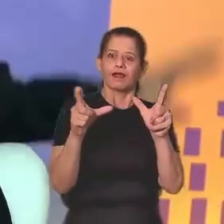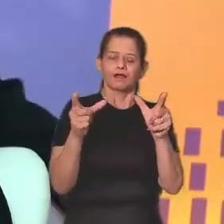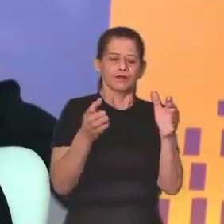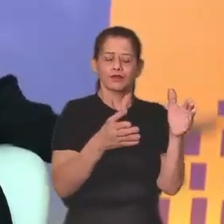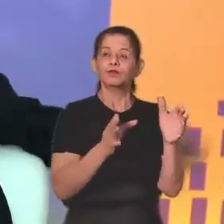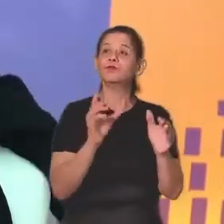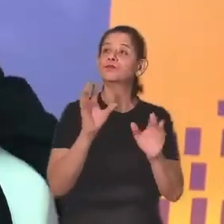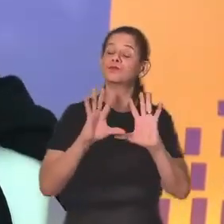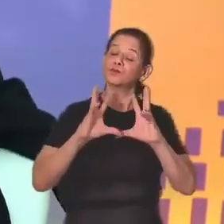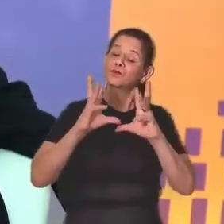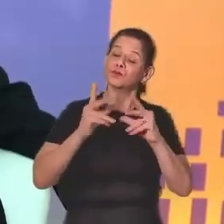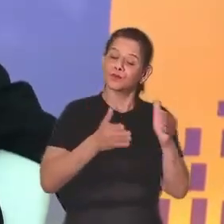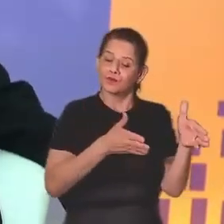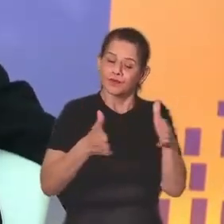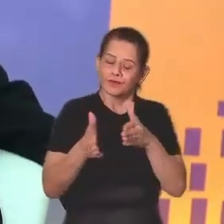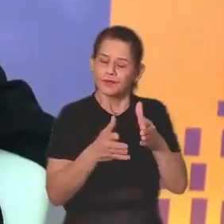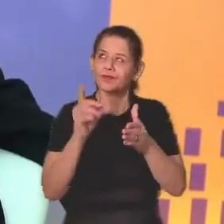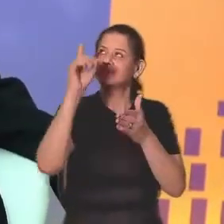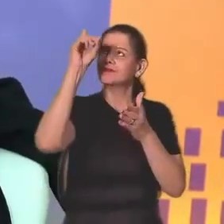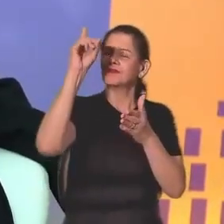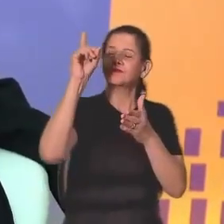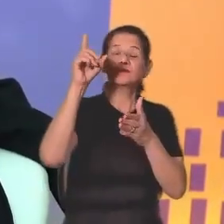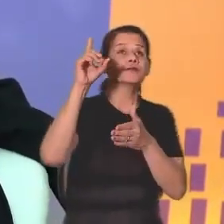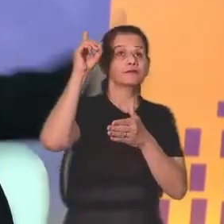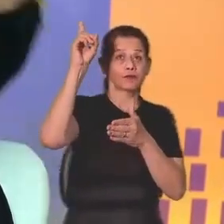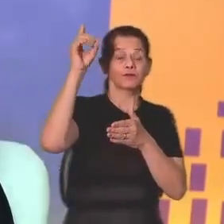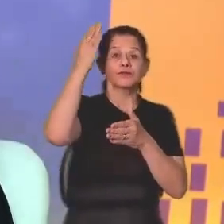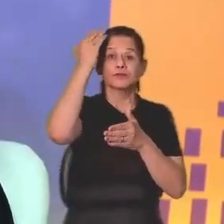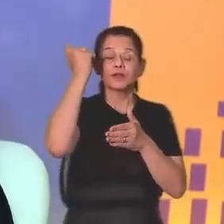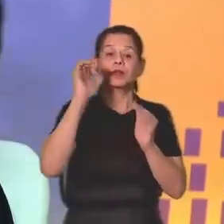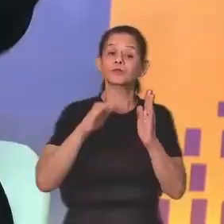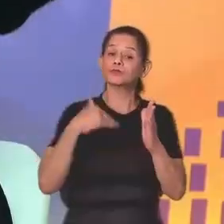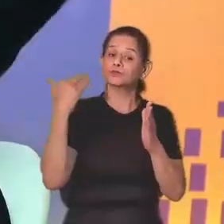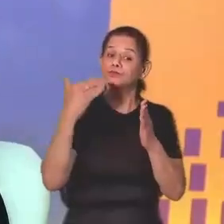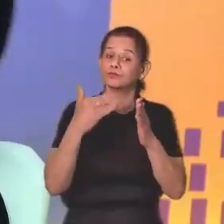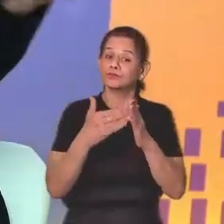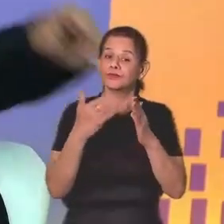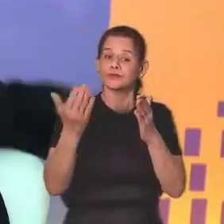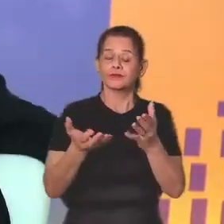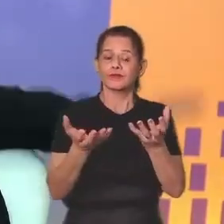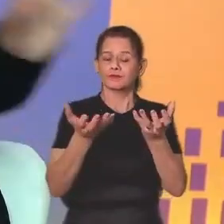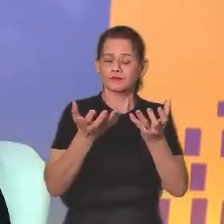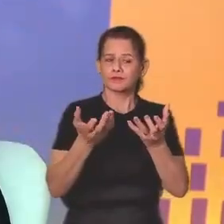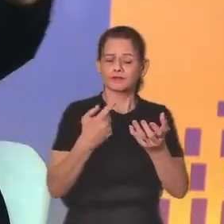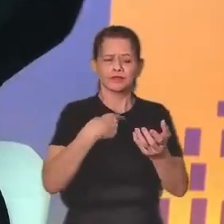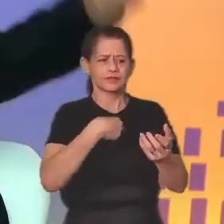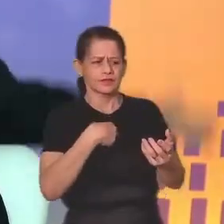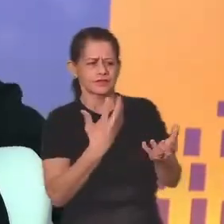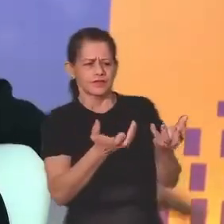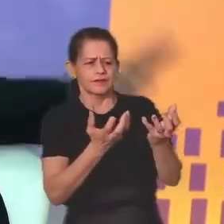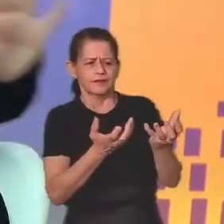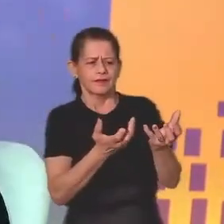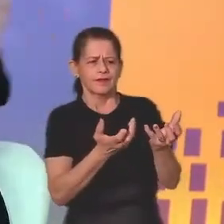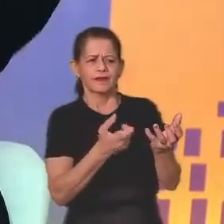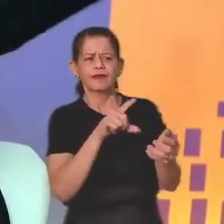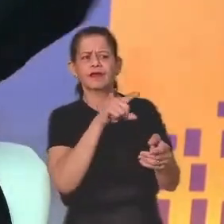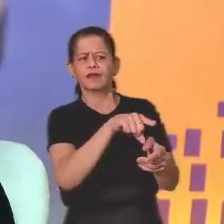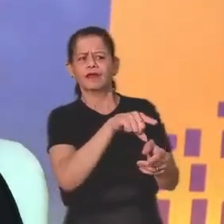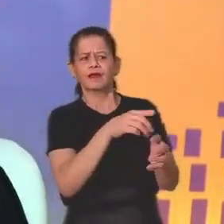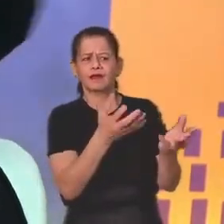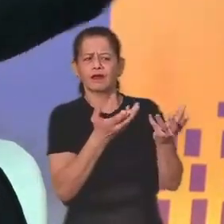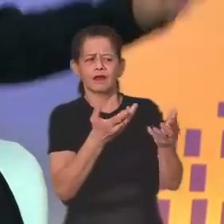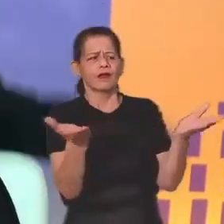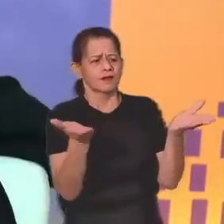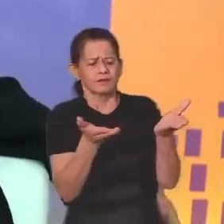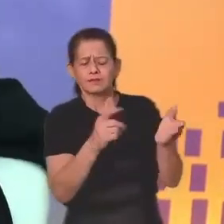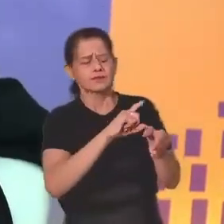caminho de Deus, Ele que sabe, né, das coisas. Às vezes, a gente quer uma coisa, mas Ele fala, não é agora, não, pode esperar aí que vai ser na